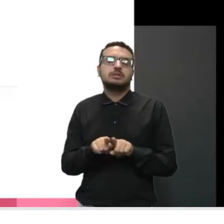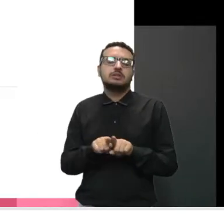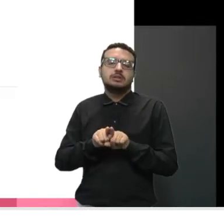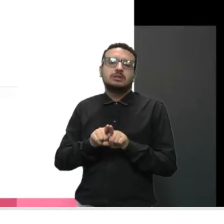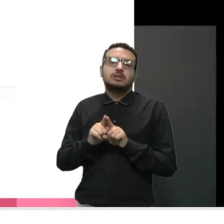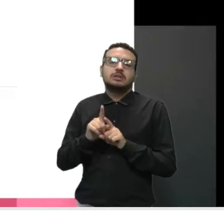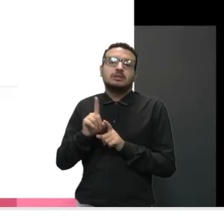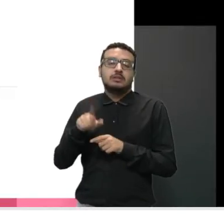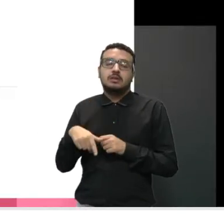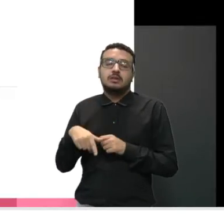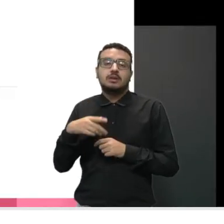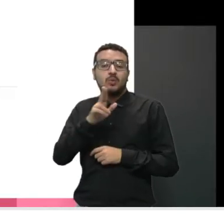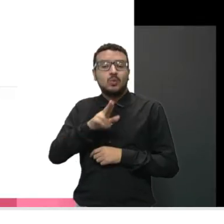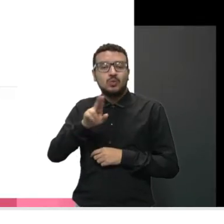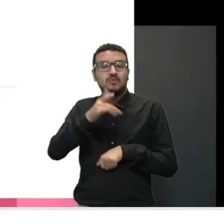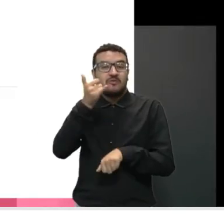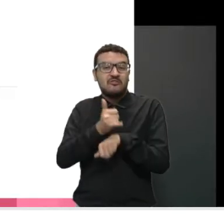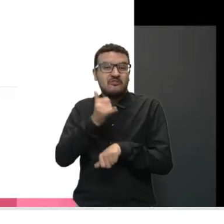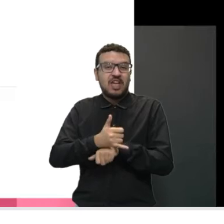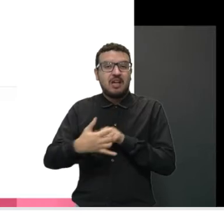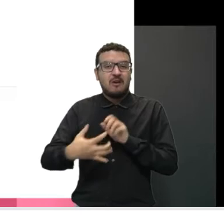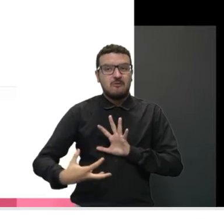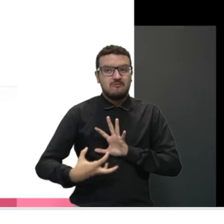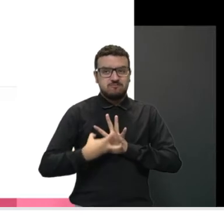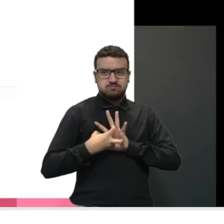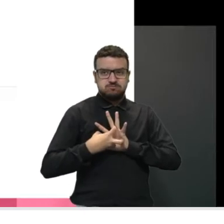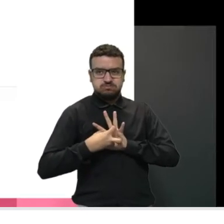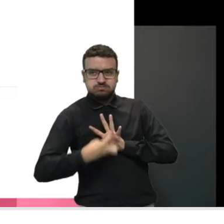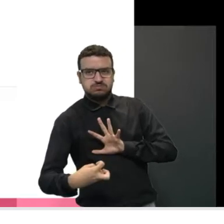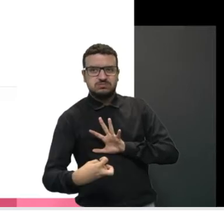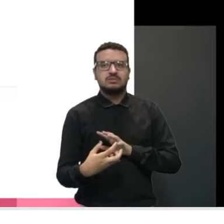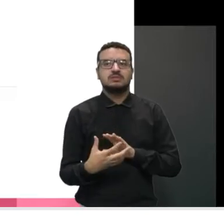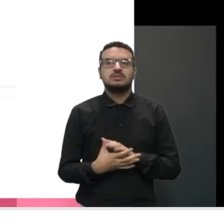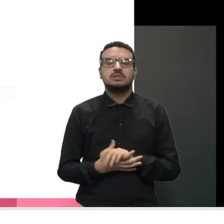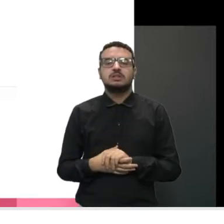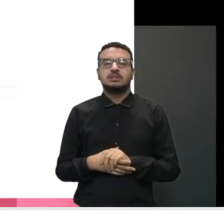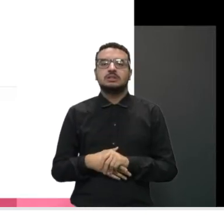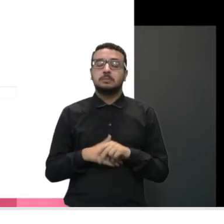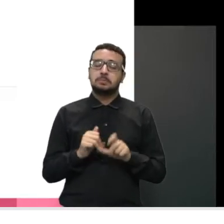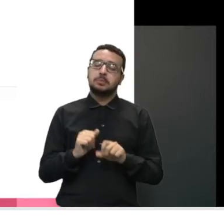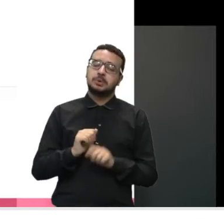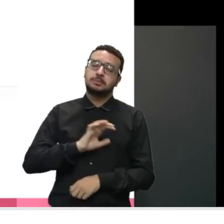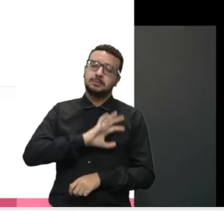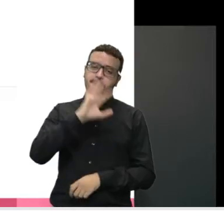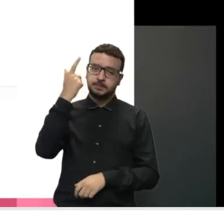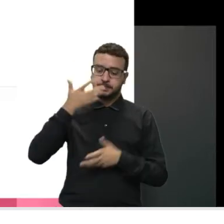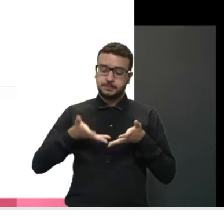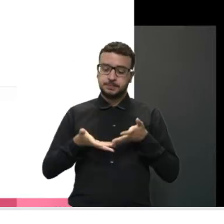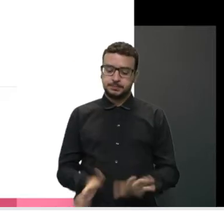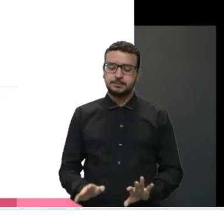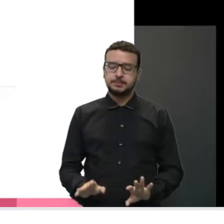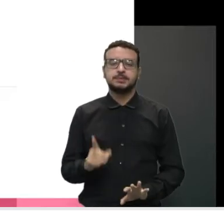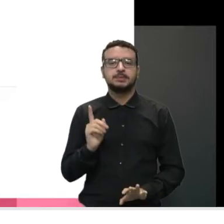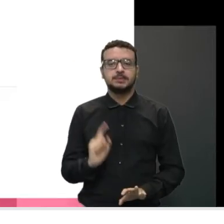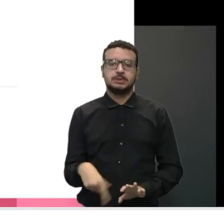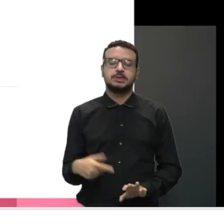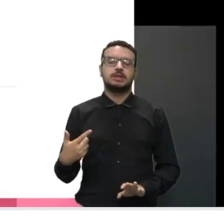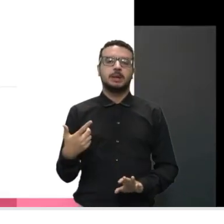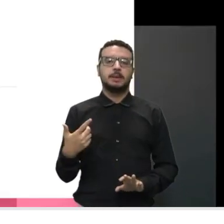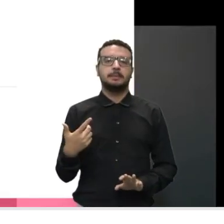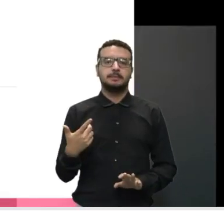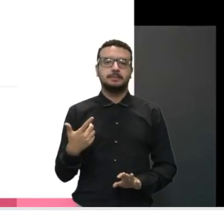pode nascer com perda auditiva. Após linguística, a criança já nasceu, a estabilização do período